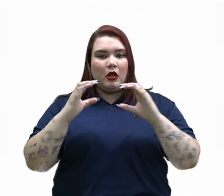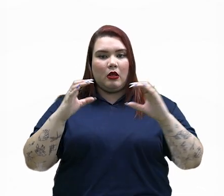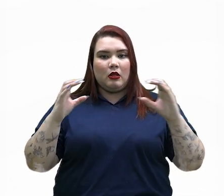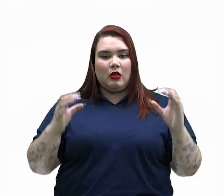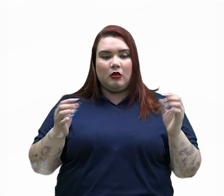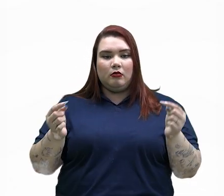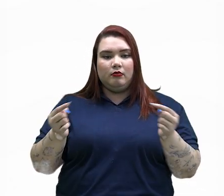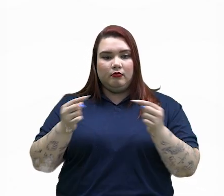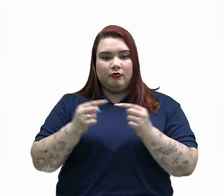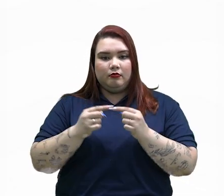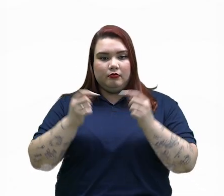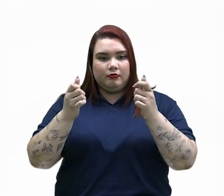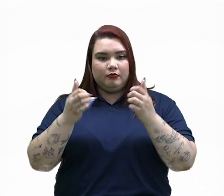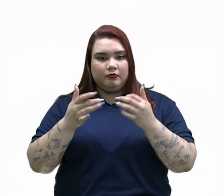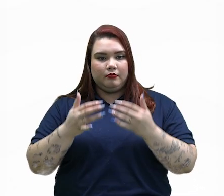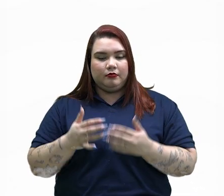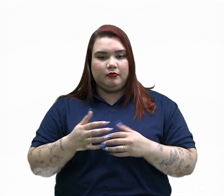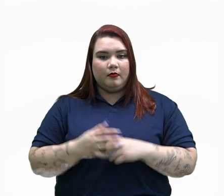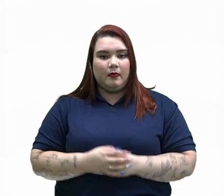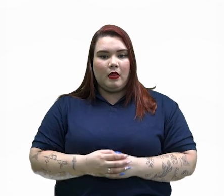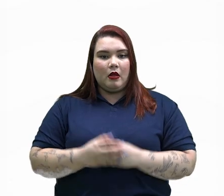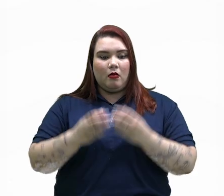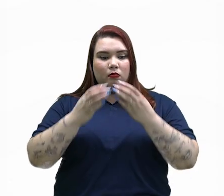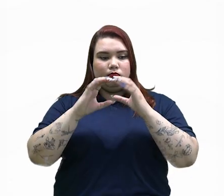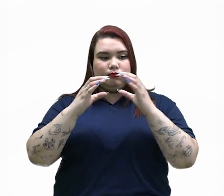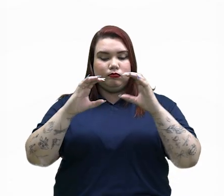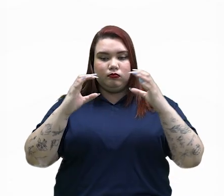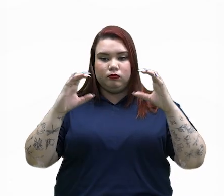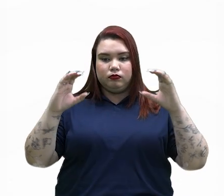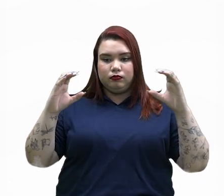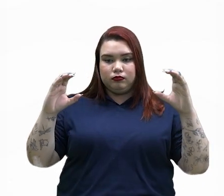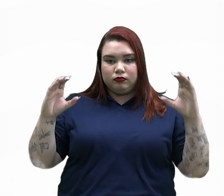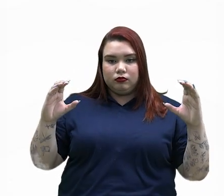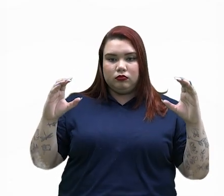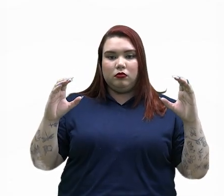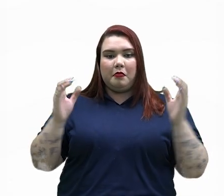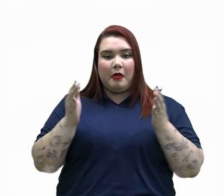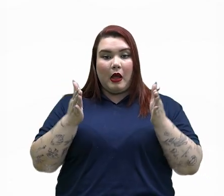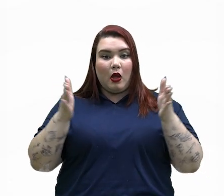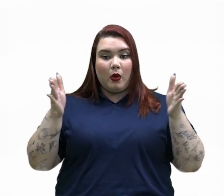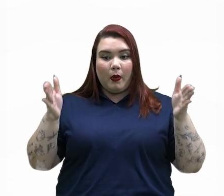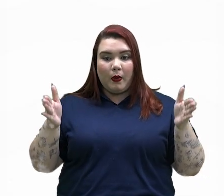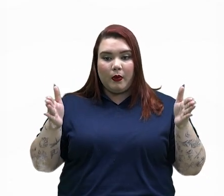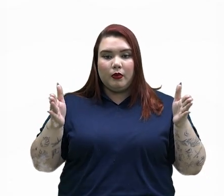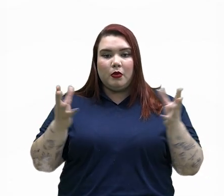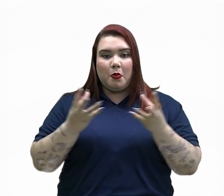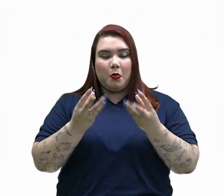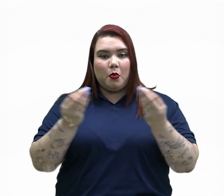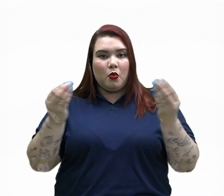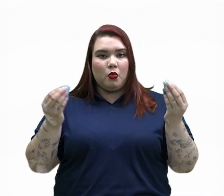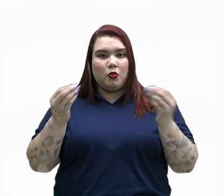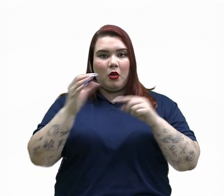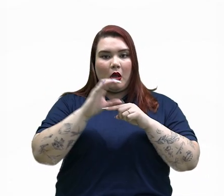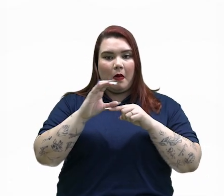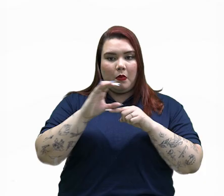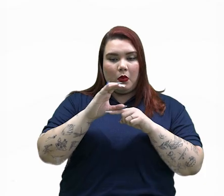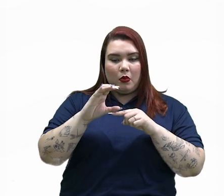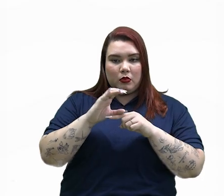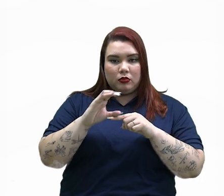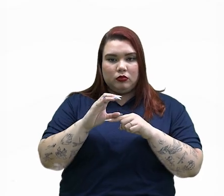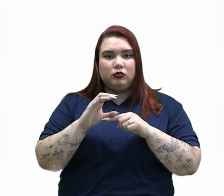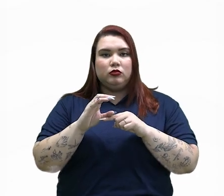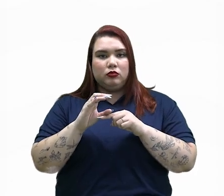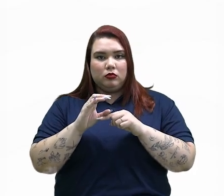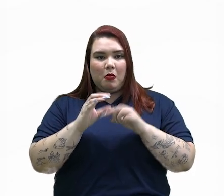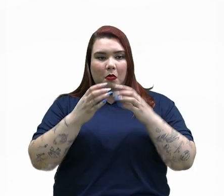maneira. Cadeias grandes, tá? Cadeias maiores, que tem muitos carbonos, tá? Então, a gente está falando